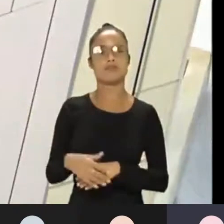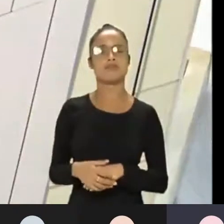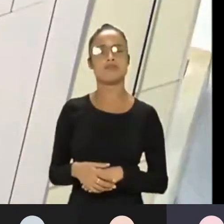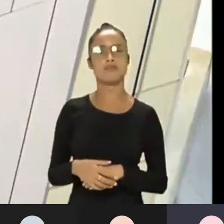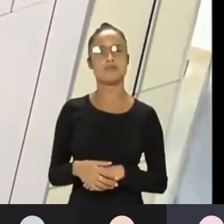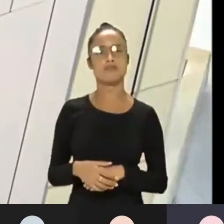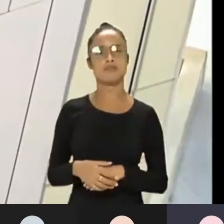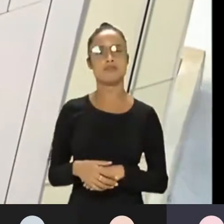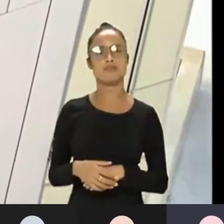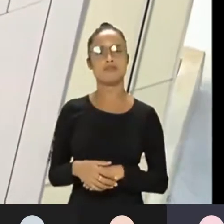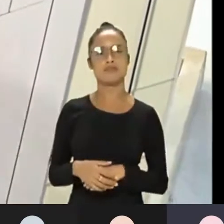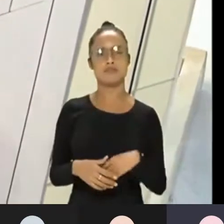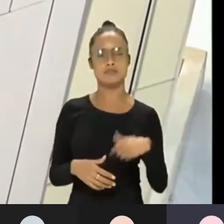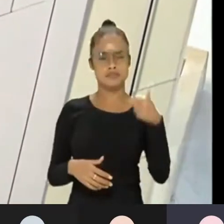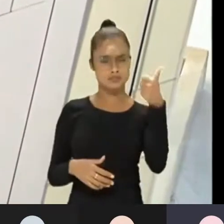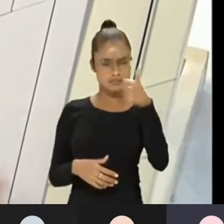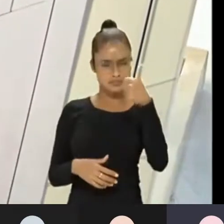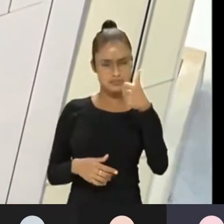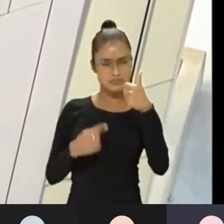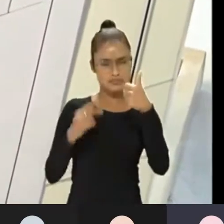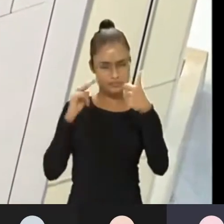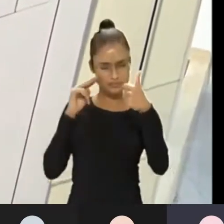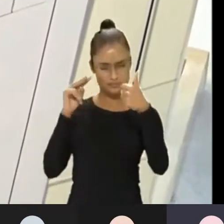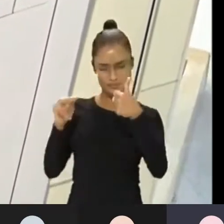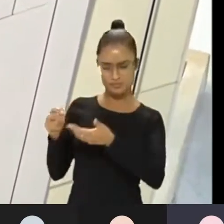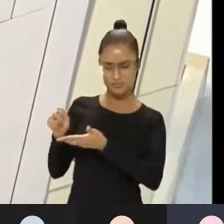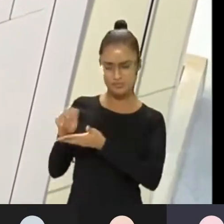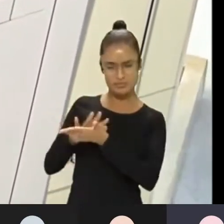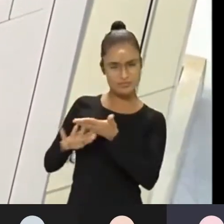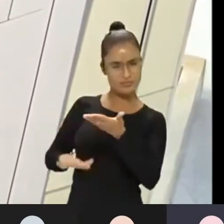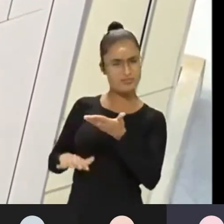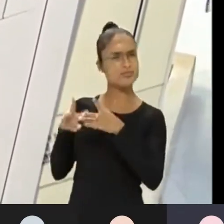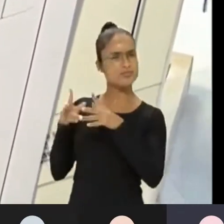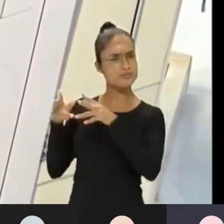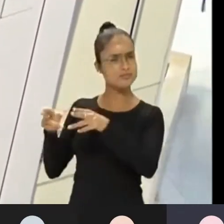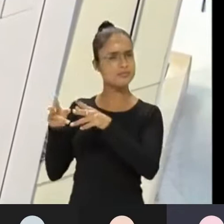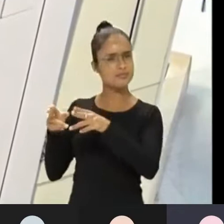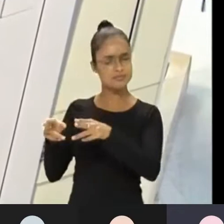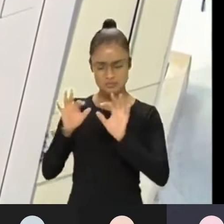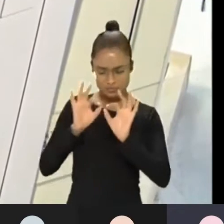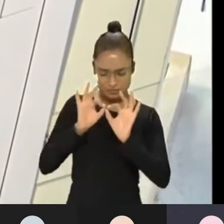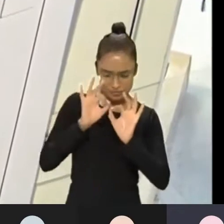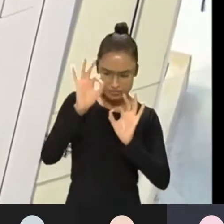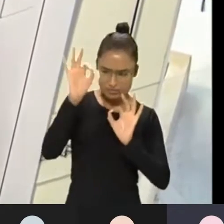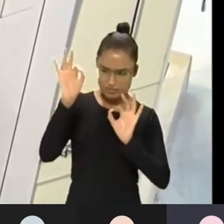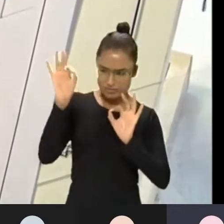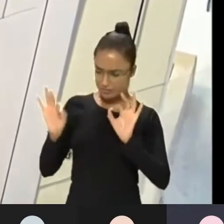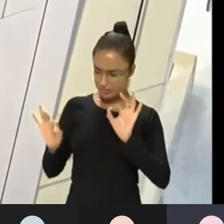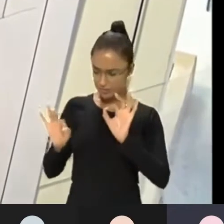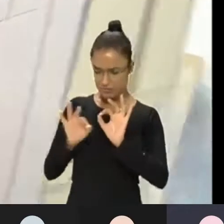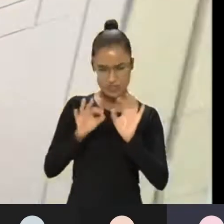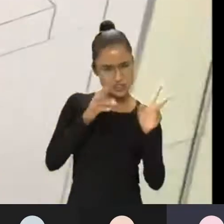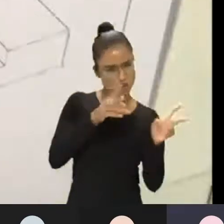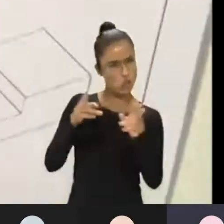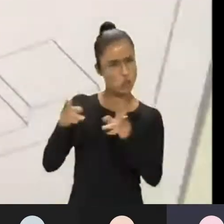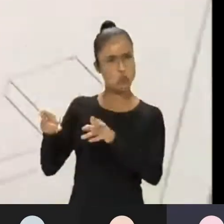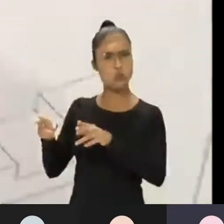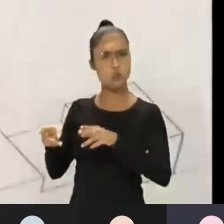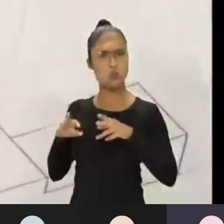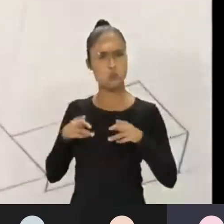Então, como eu disse lá no primeiro exercício, todos eles são com medidas próximas, bem semelhantes. Você tinha lá a